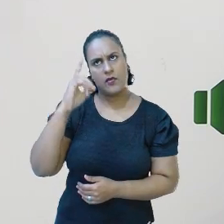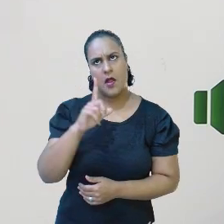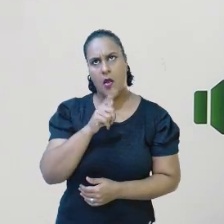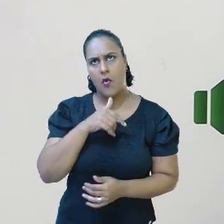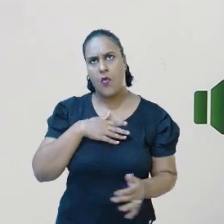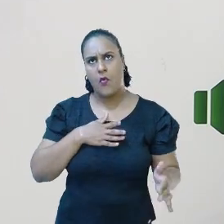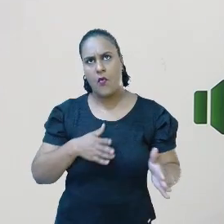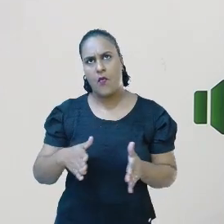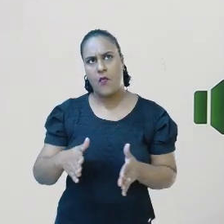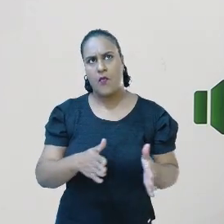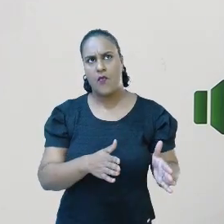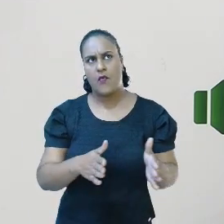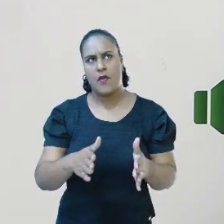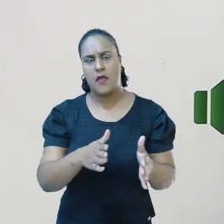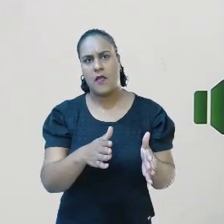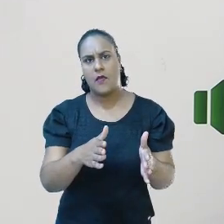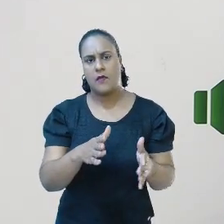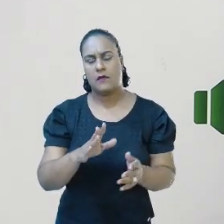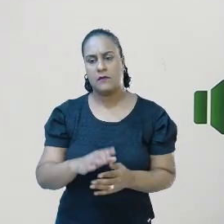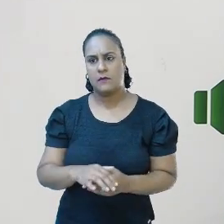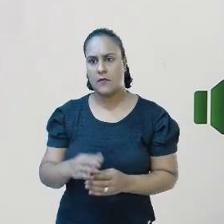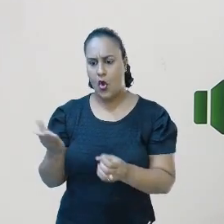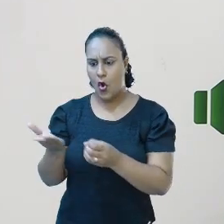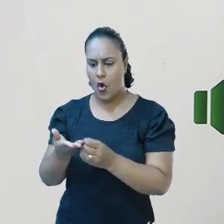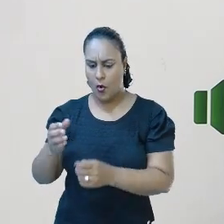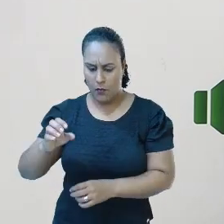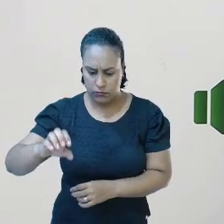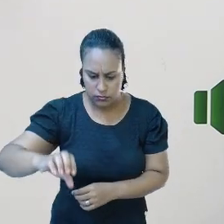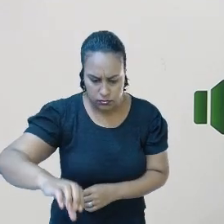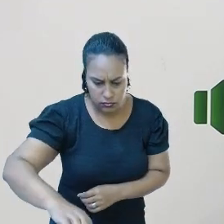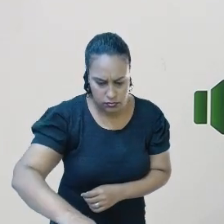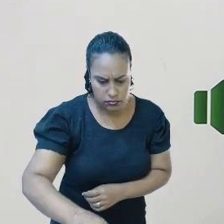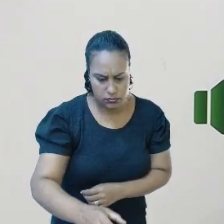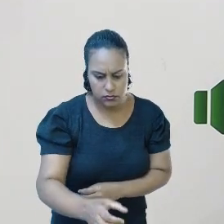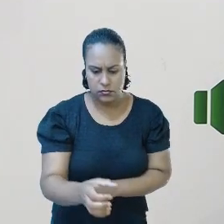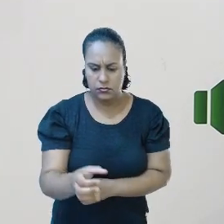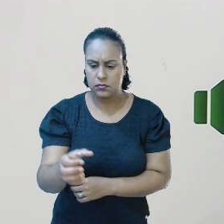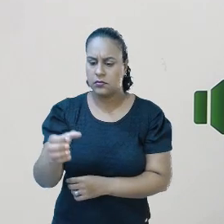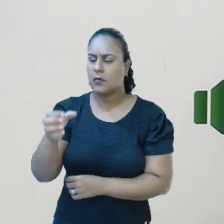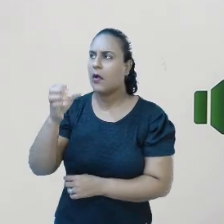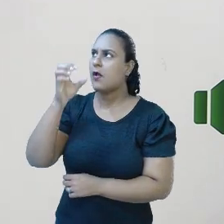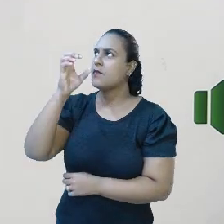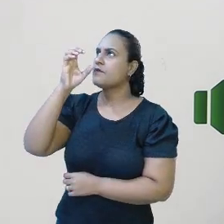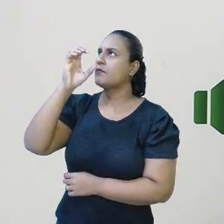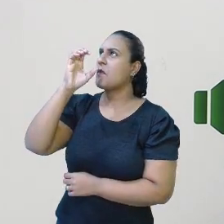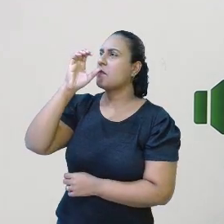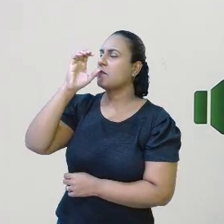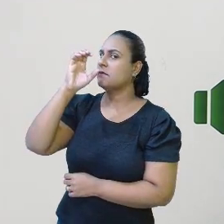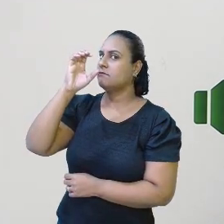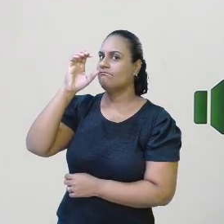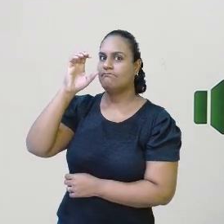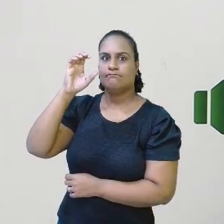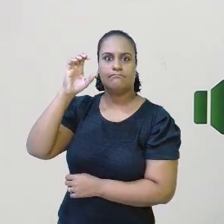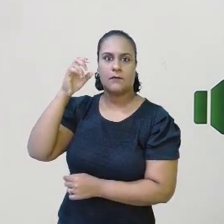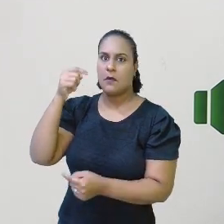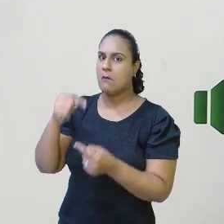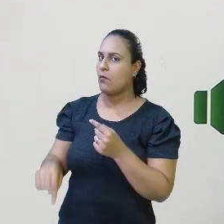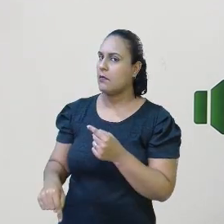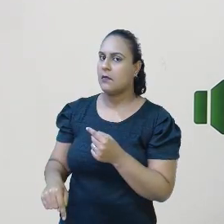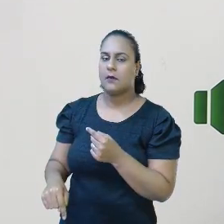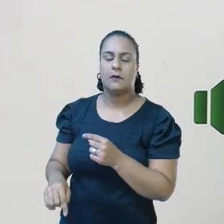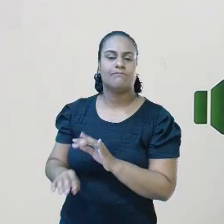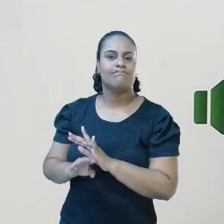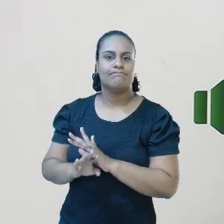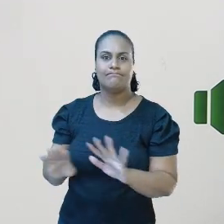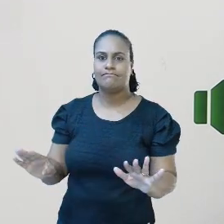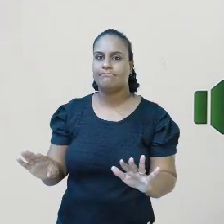e você pegar um copo e colocar lá no rio e tomar a água desse rio. Imagina, isso não pode acontecer. Essa água